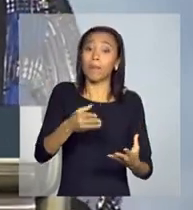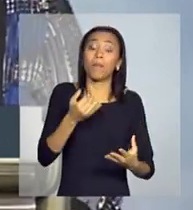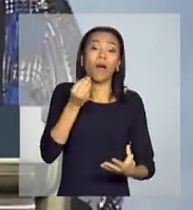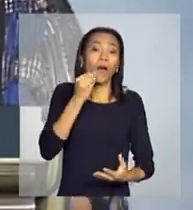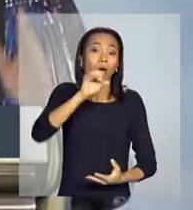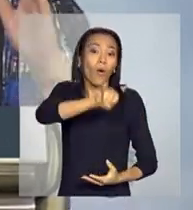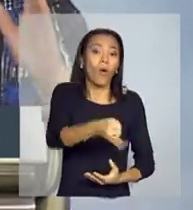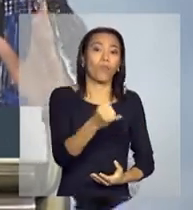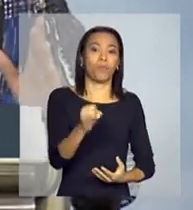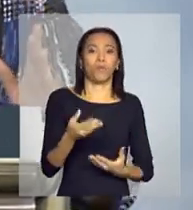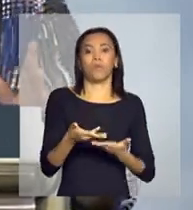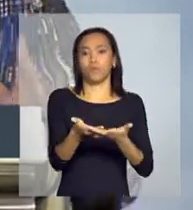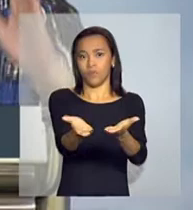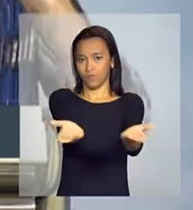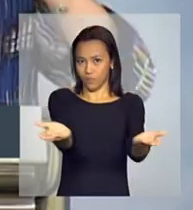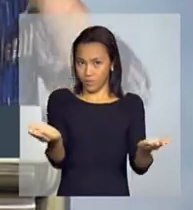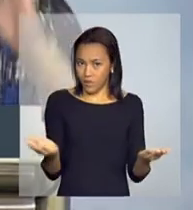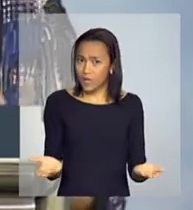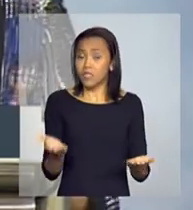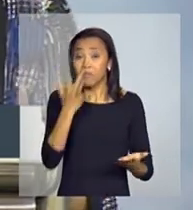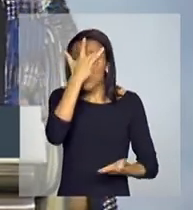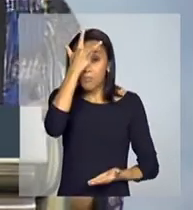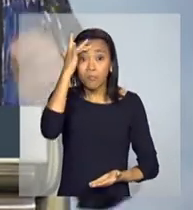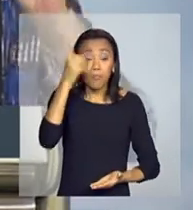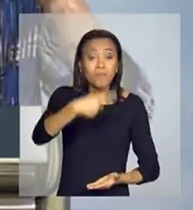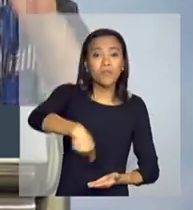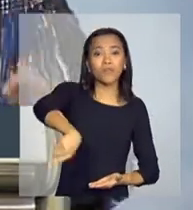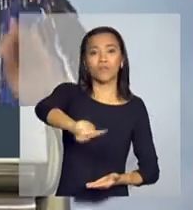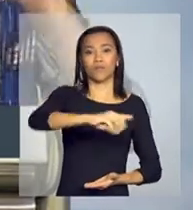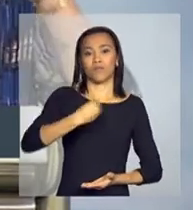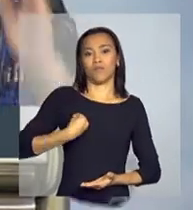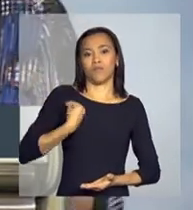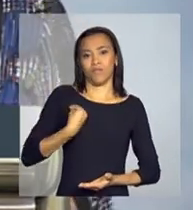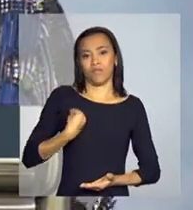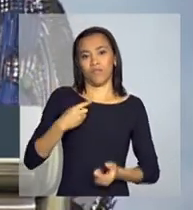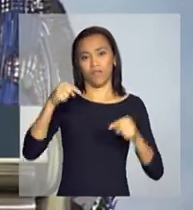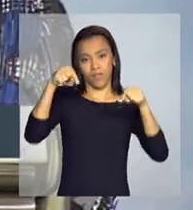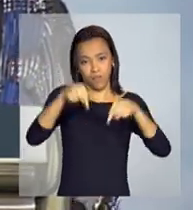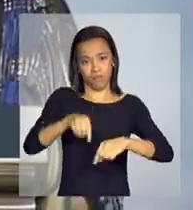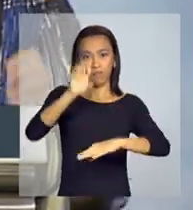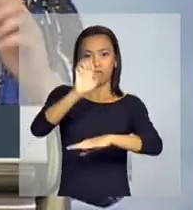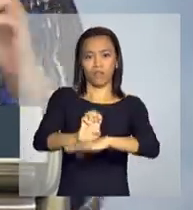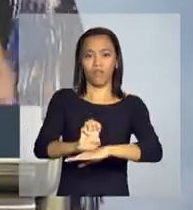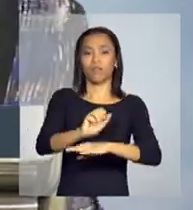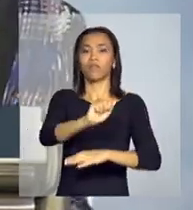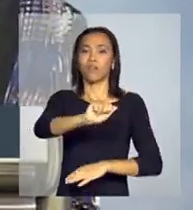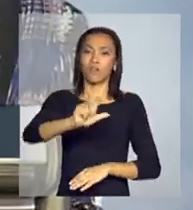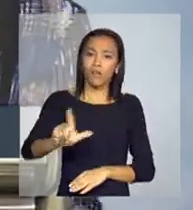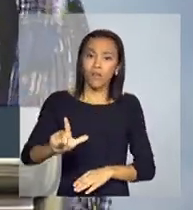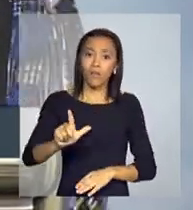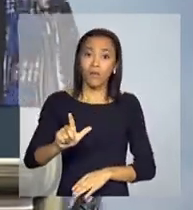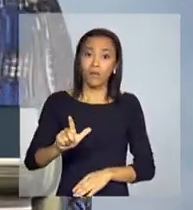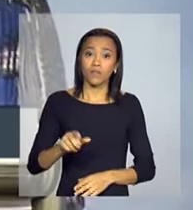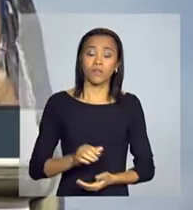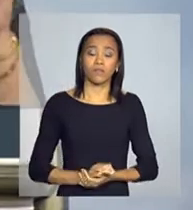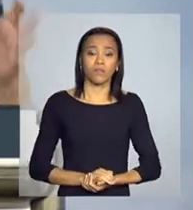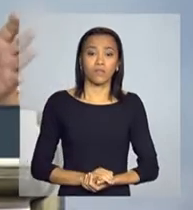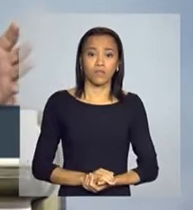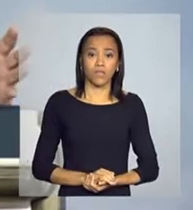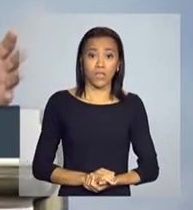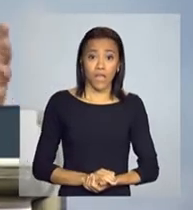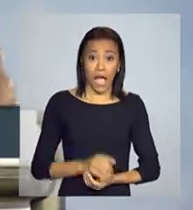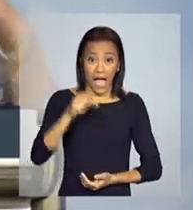oportunidades para as pessoas aqui em Alagoas. O centro